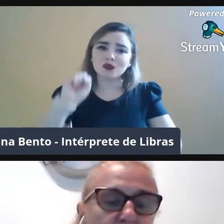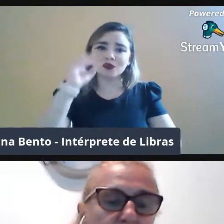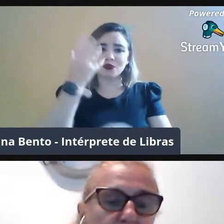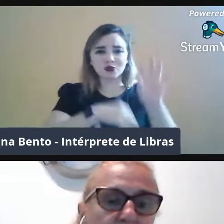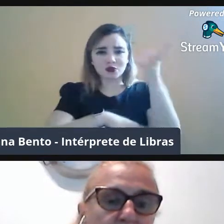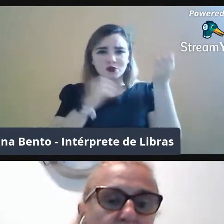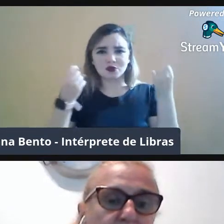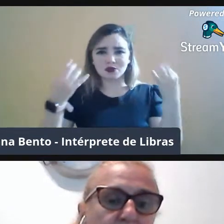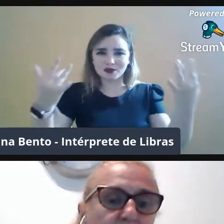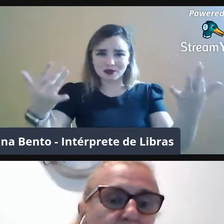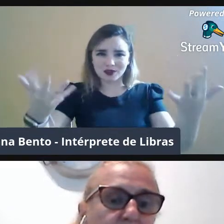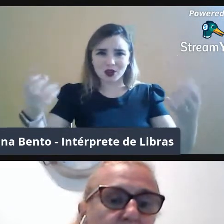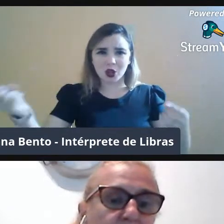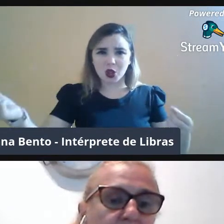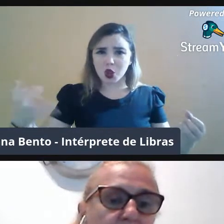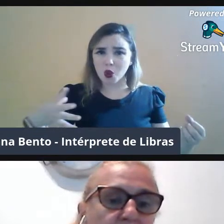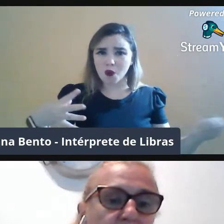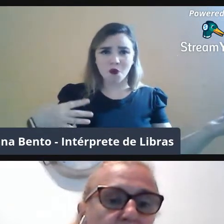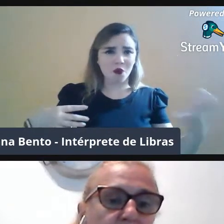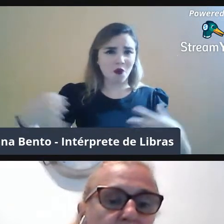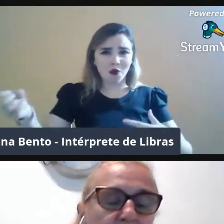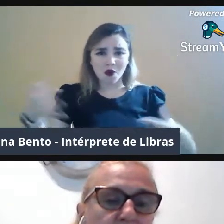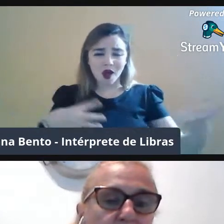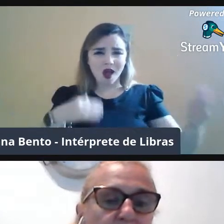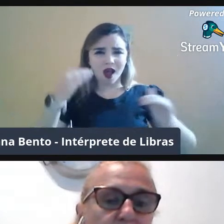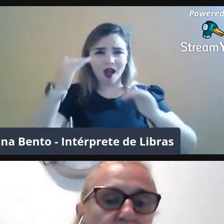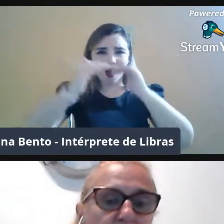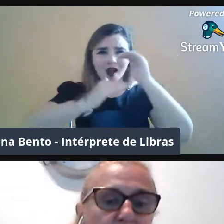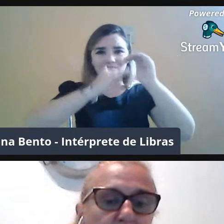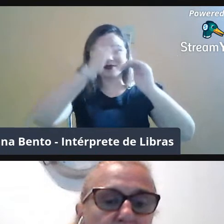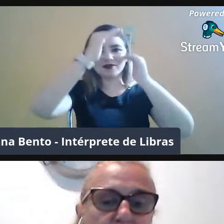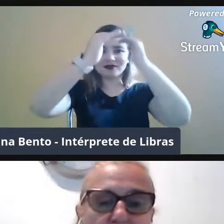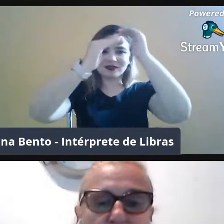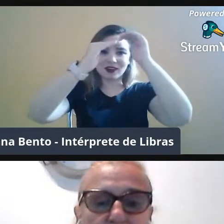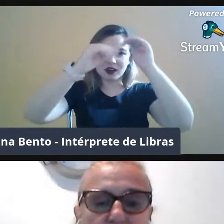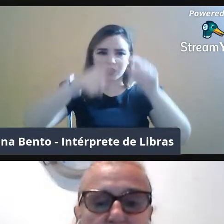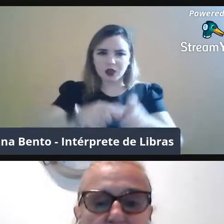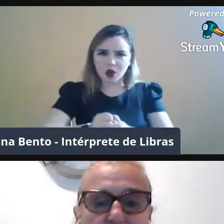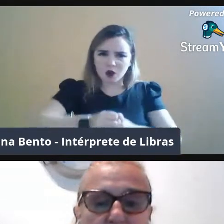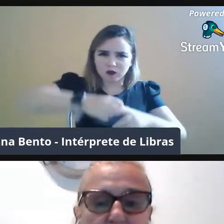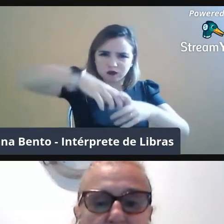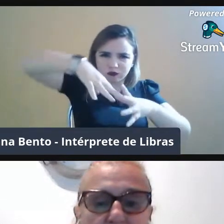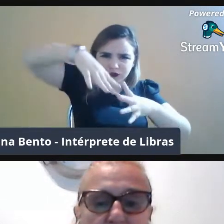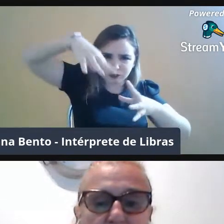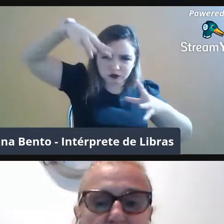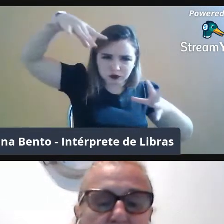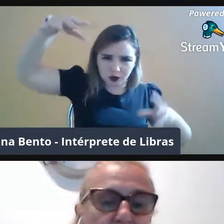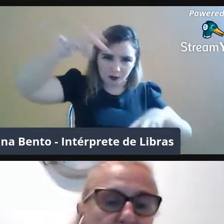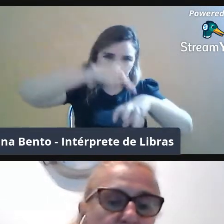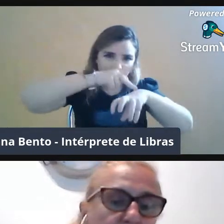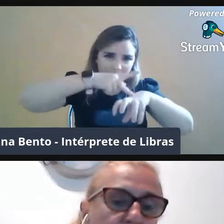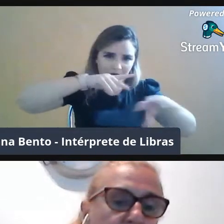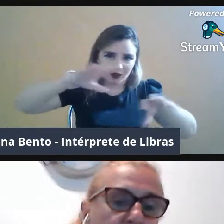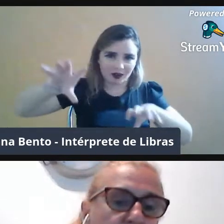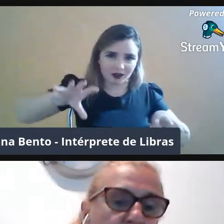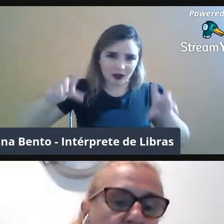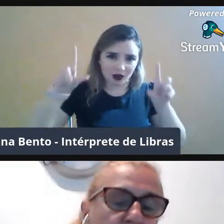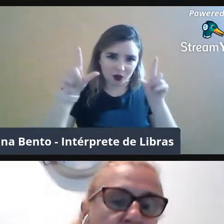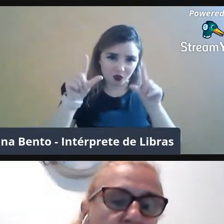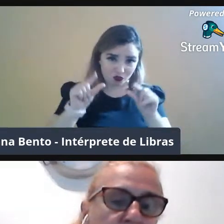medida que o reflorestamento fosse progredindo, esse monte aqui de pedras ia diminuindo,